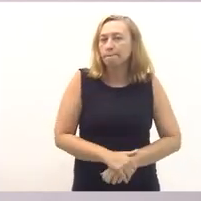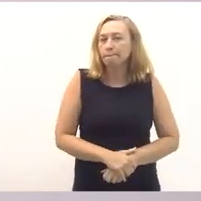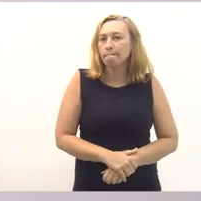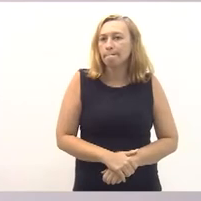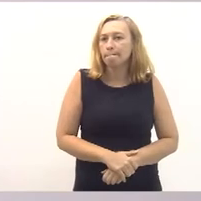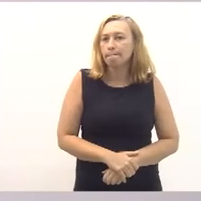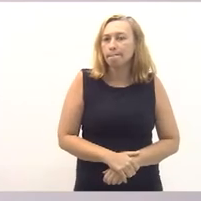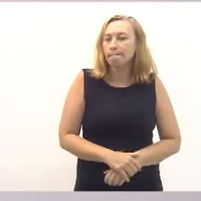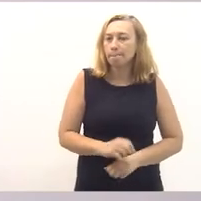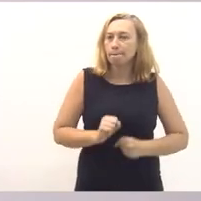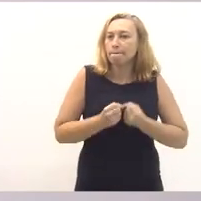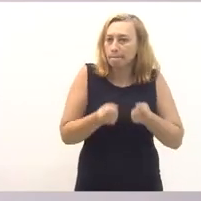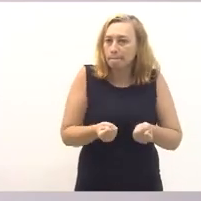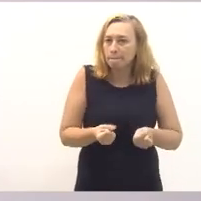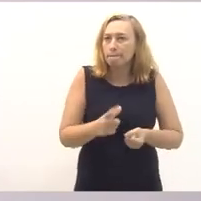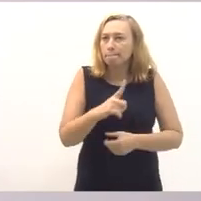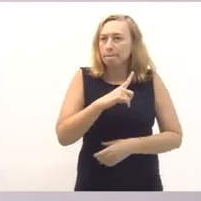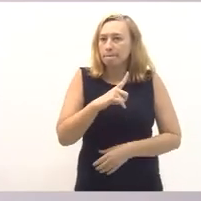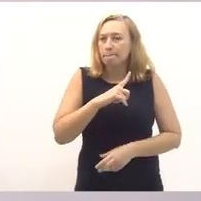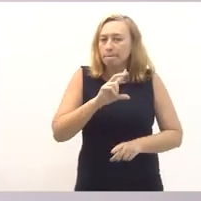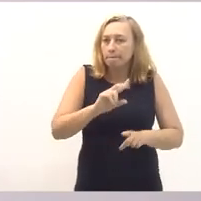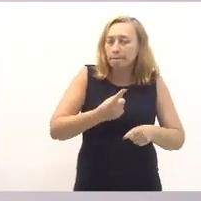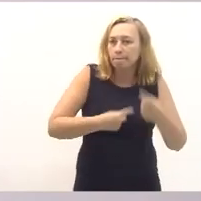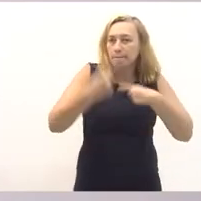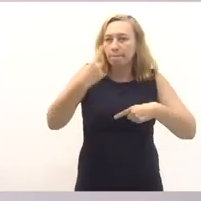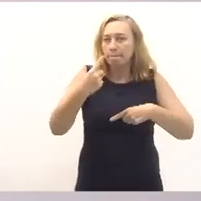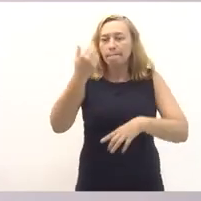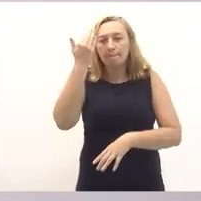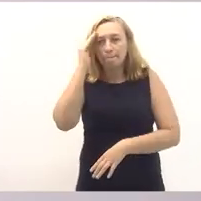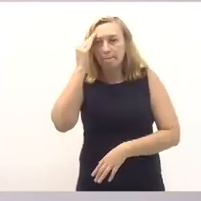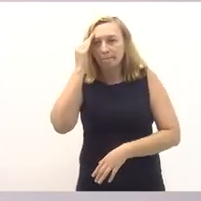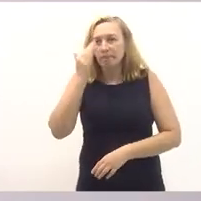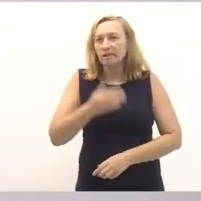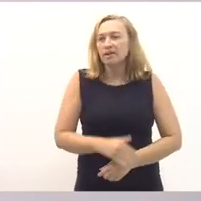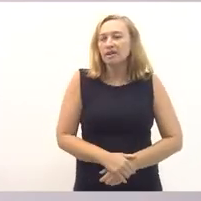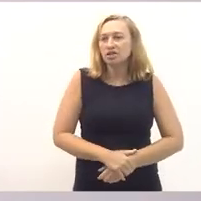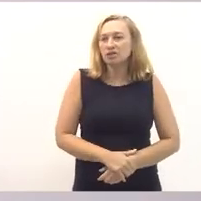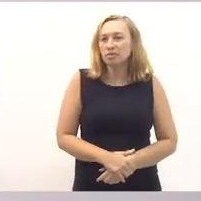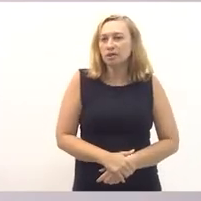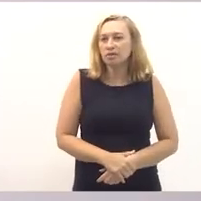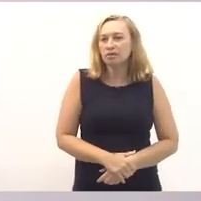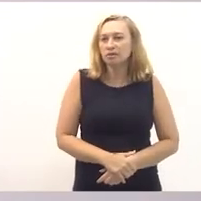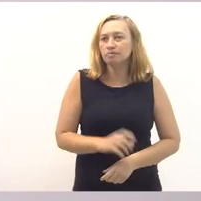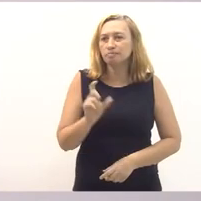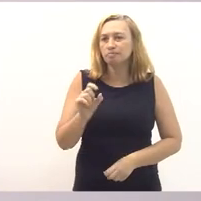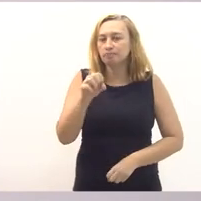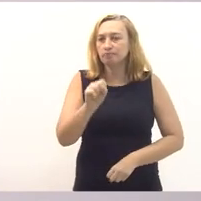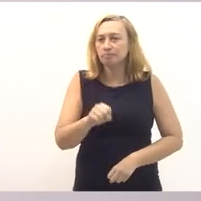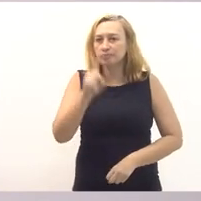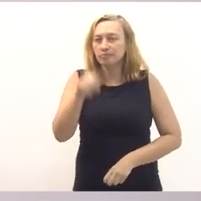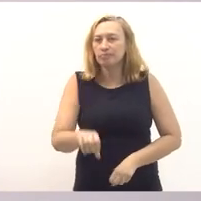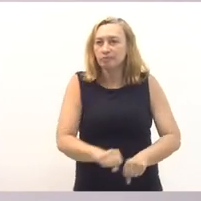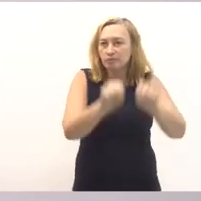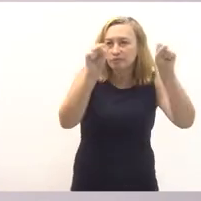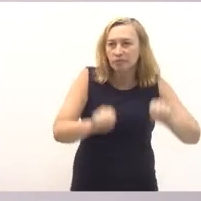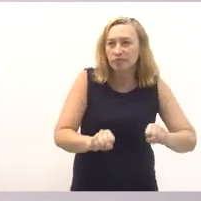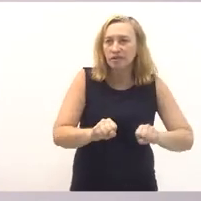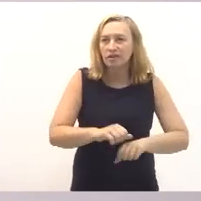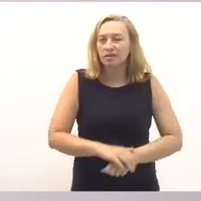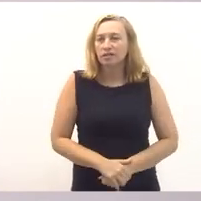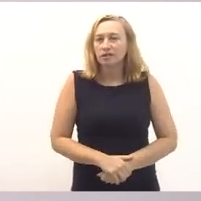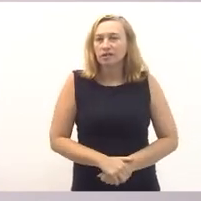eu tive forças para poder superar entender de fato o que é o sistema o sistema é feito para